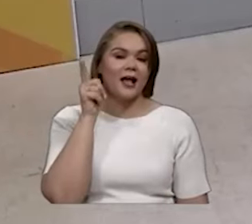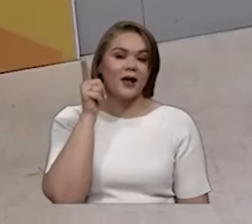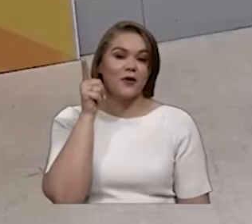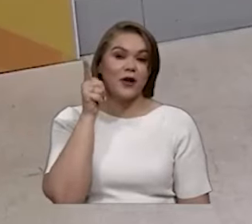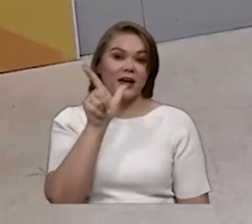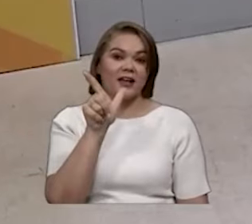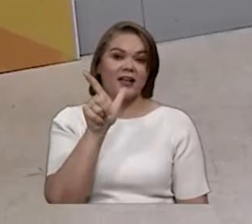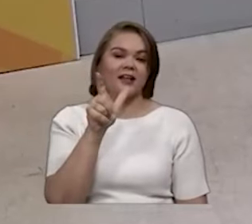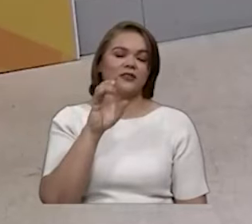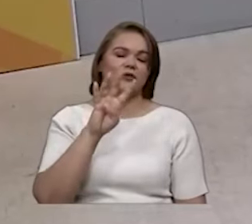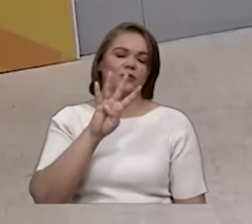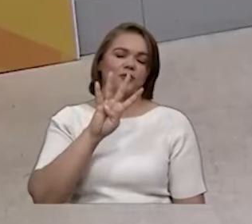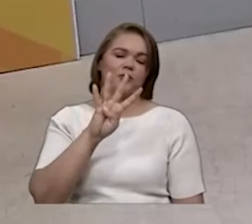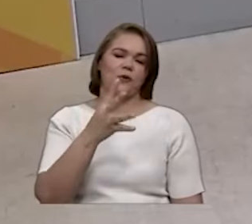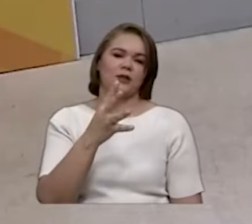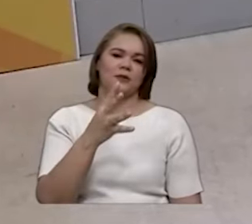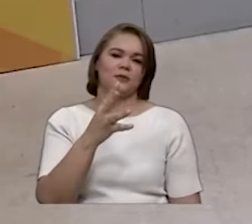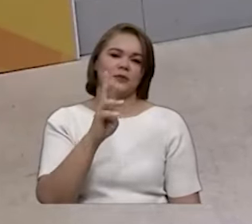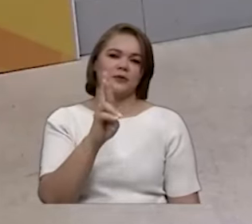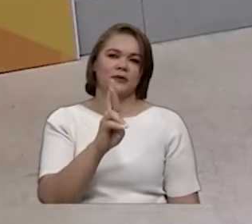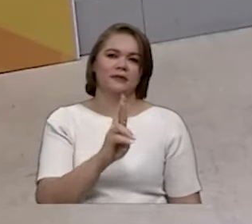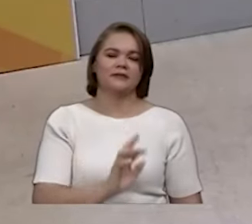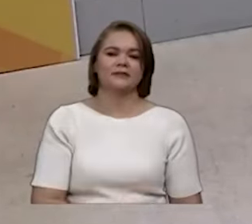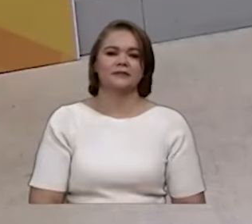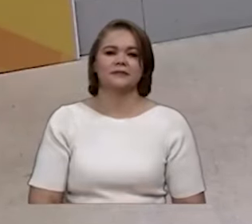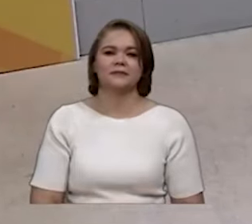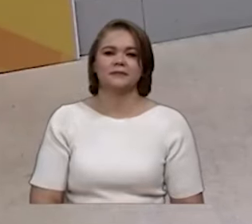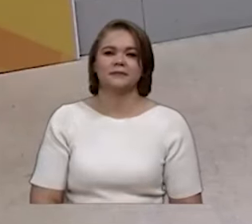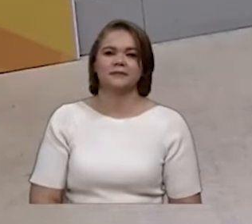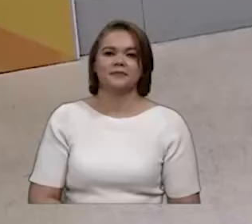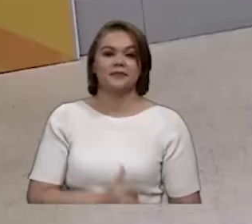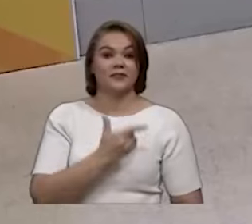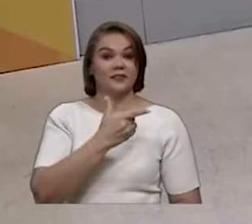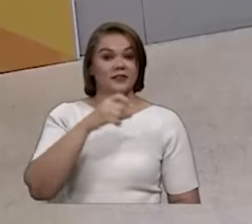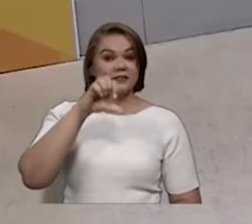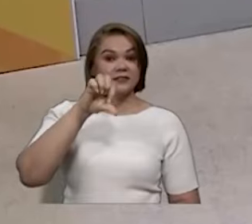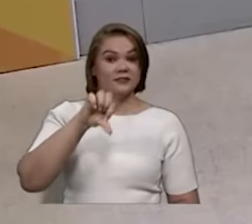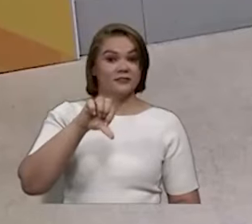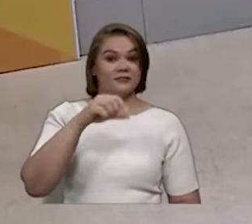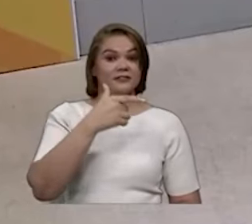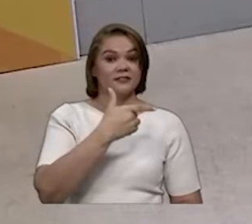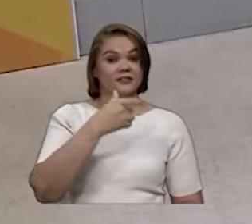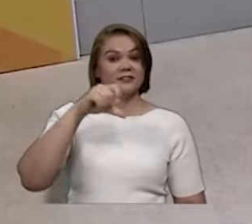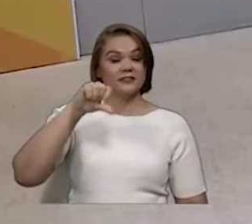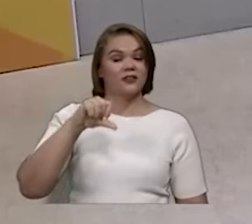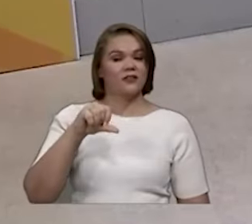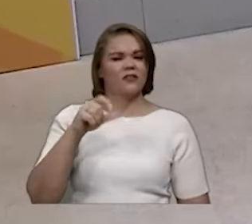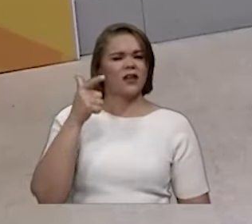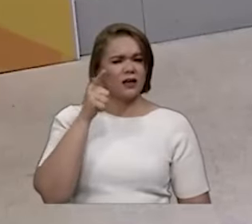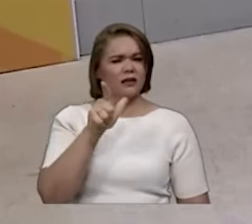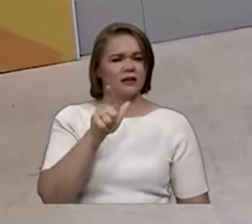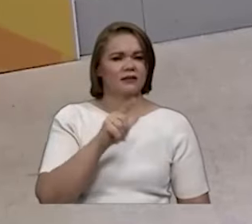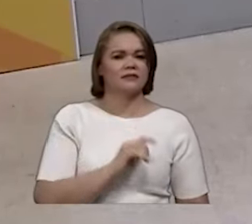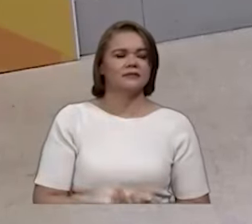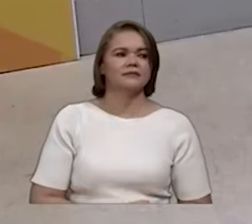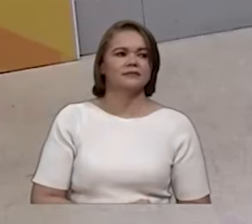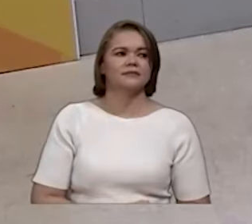de R$4.000. Será que é agora? 29, Jaque, 29, decide, 29.